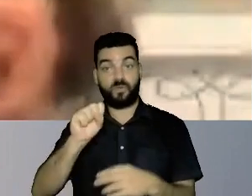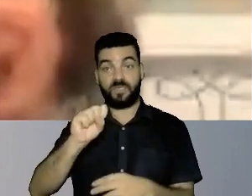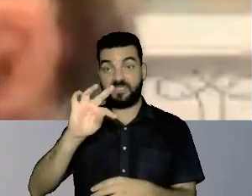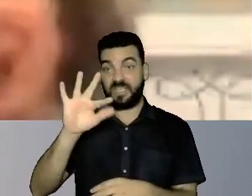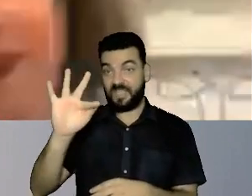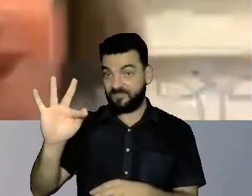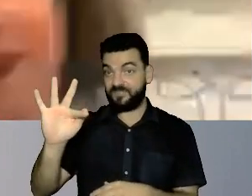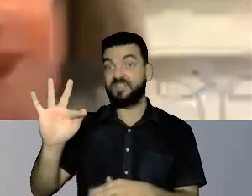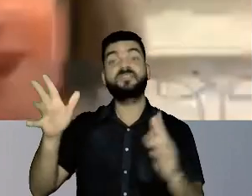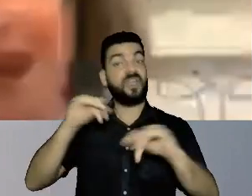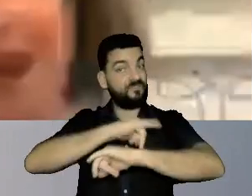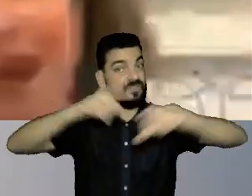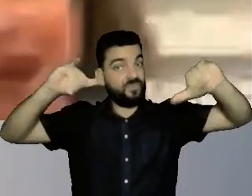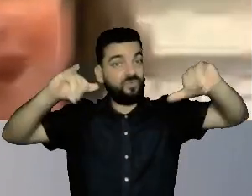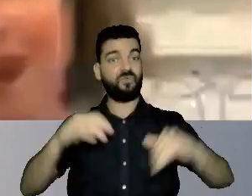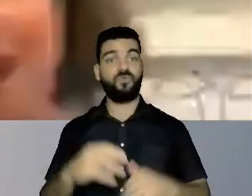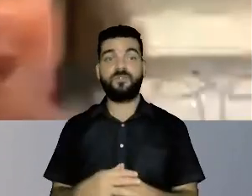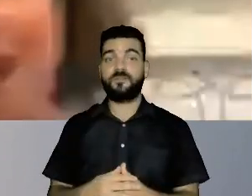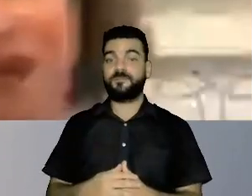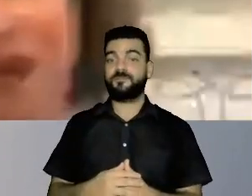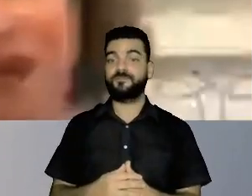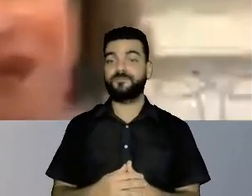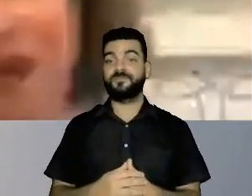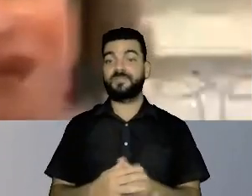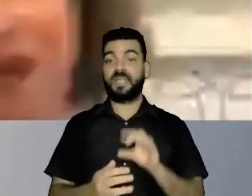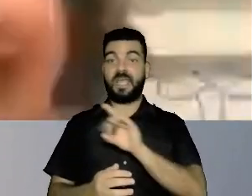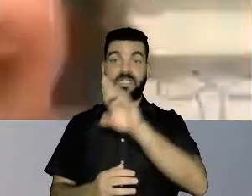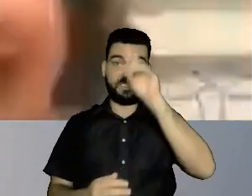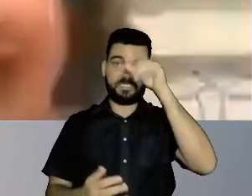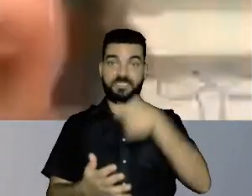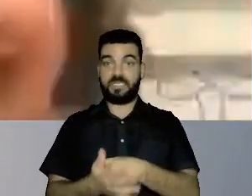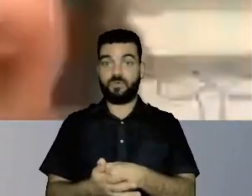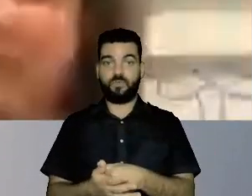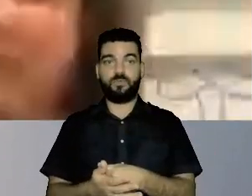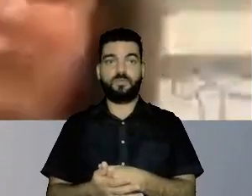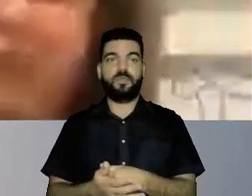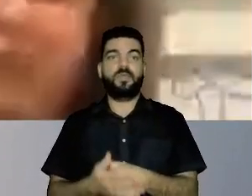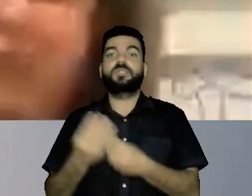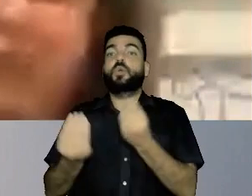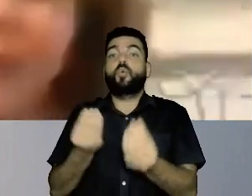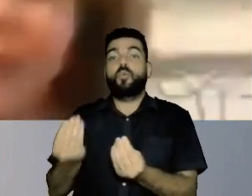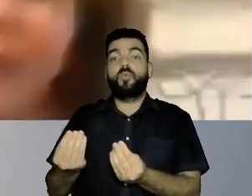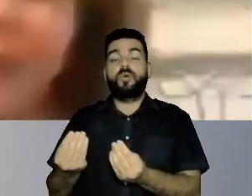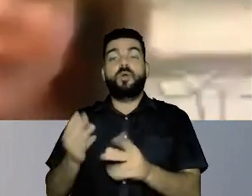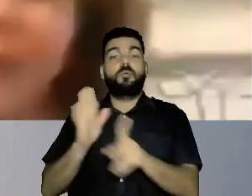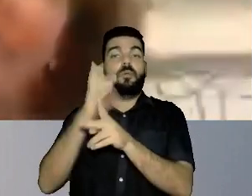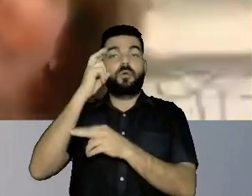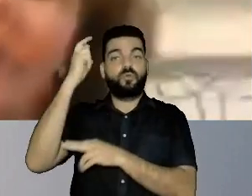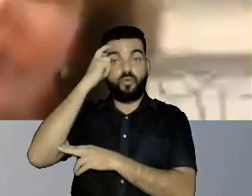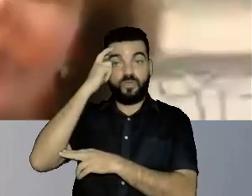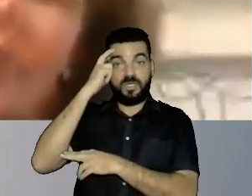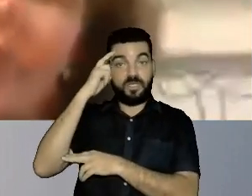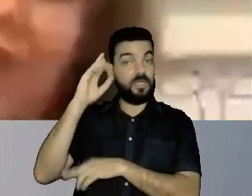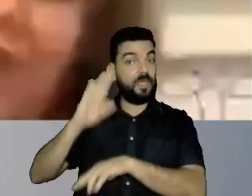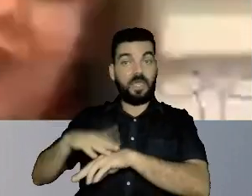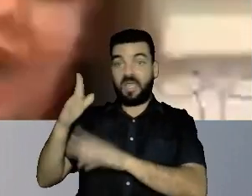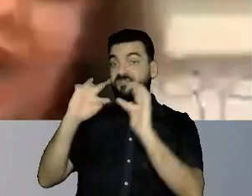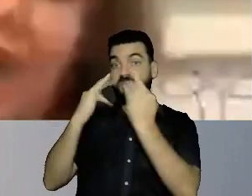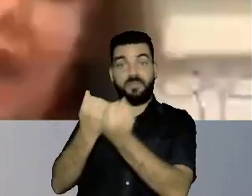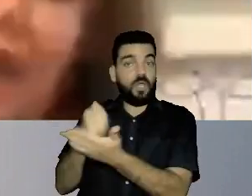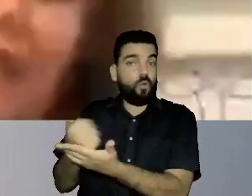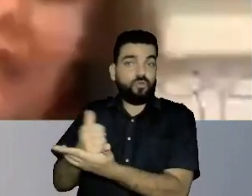usa televisão só para ver novela, né? E hoje em dia a gente... Mas o Supremo vai e diz isso,